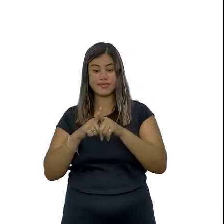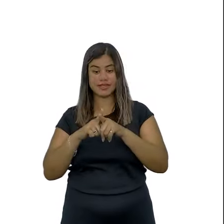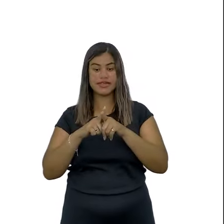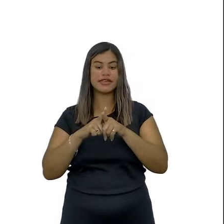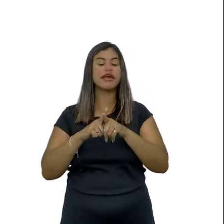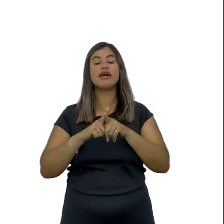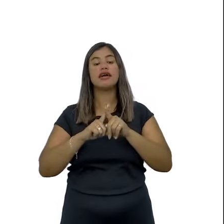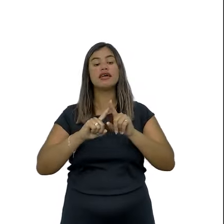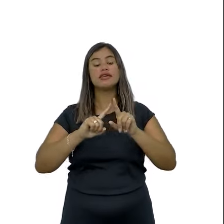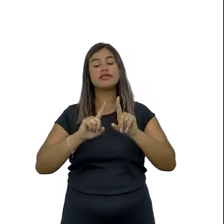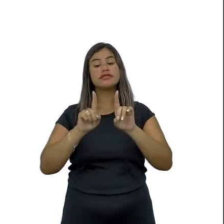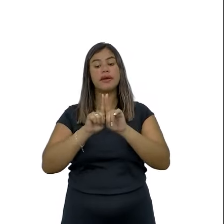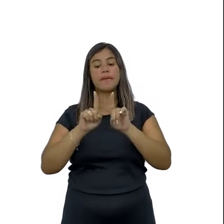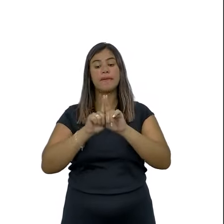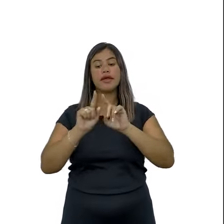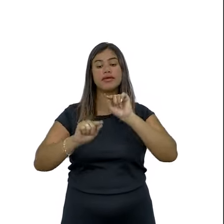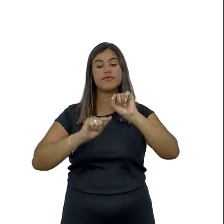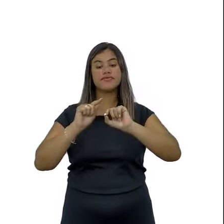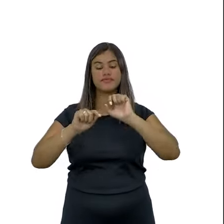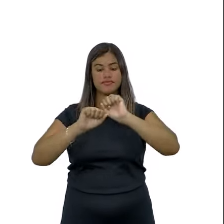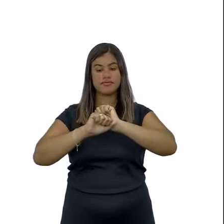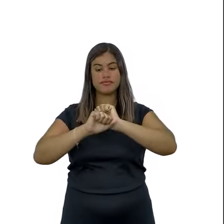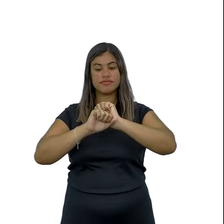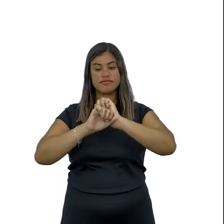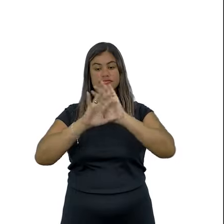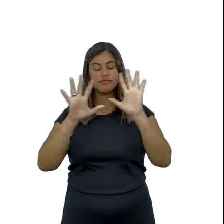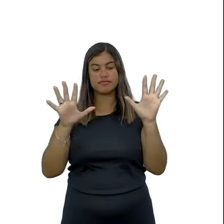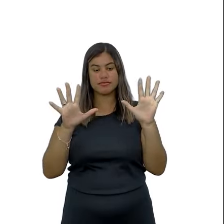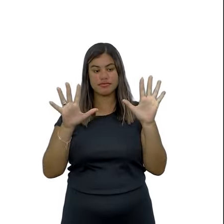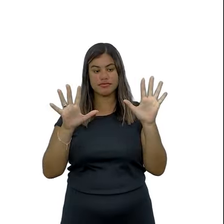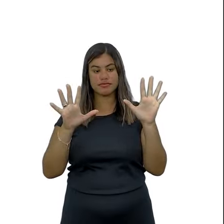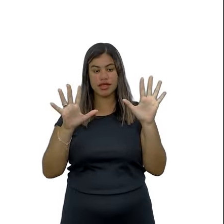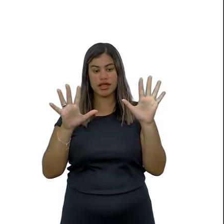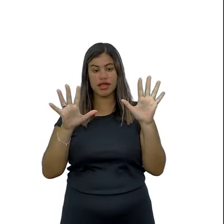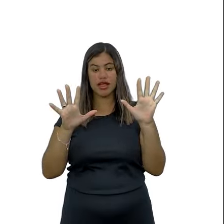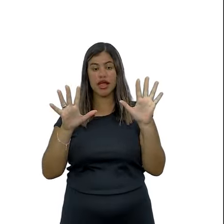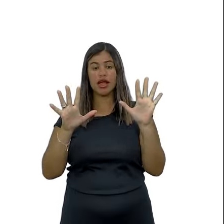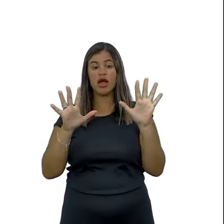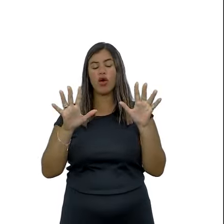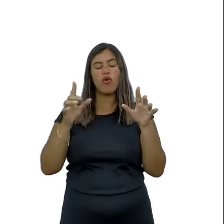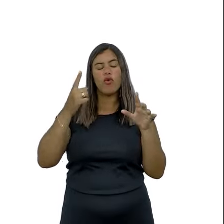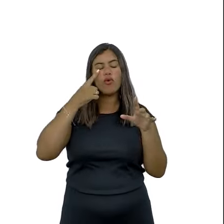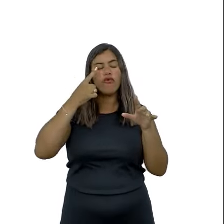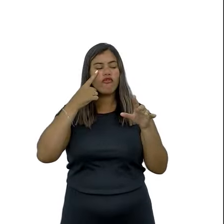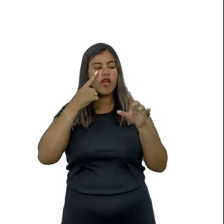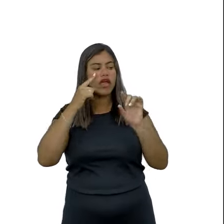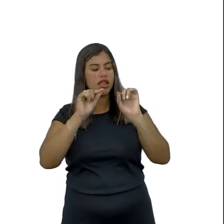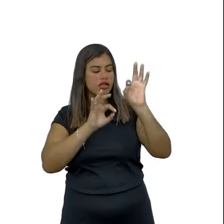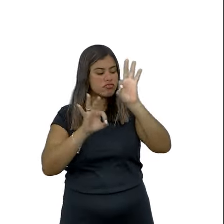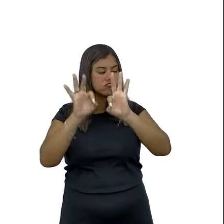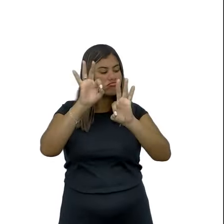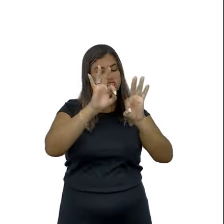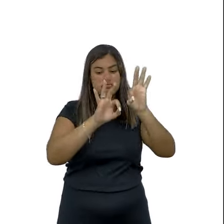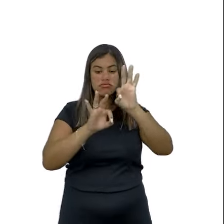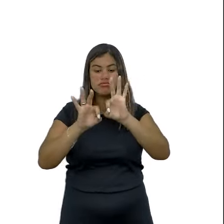e é para explicitar, né, de que forma eles vão contar. Então, o professor